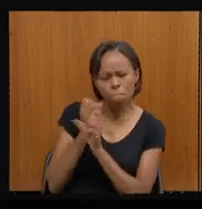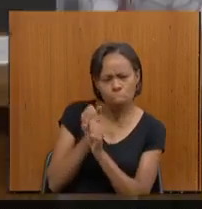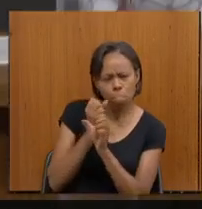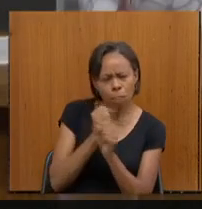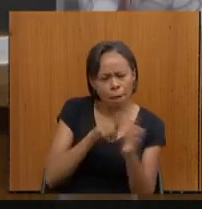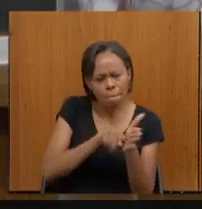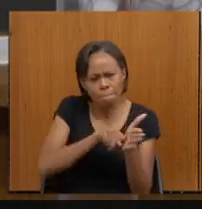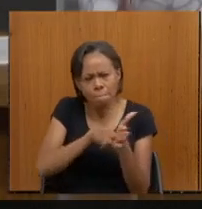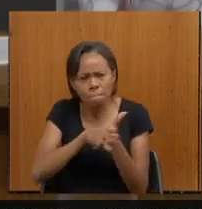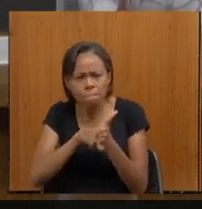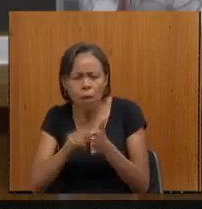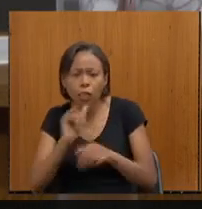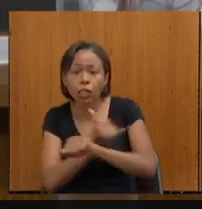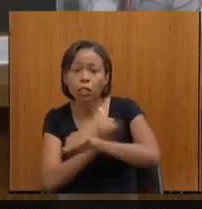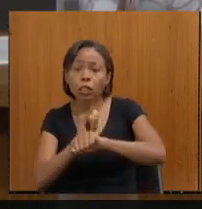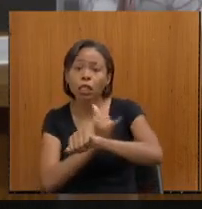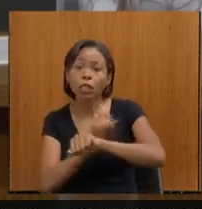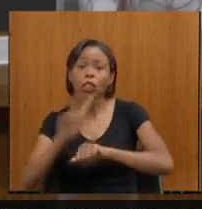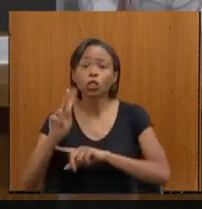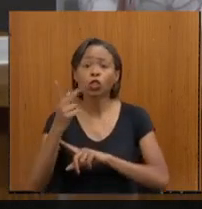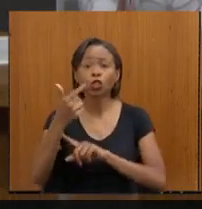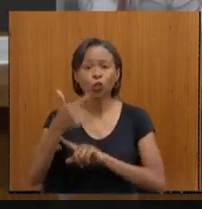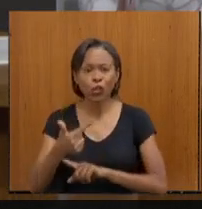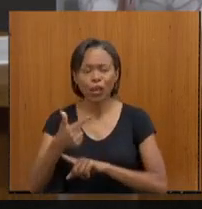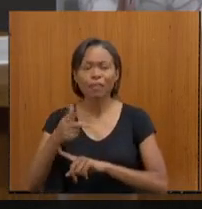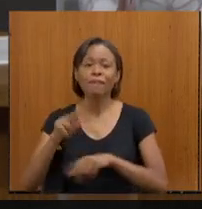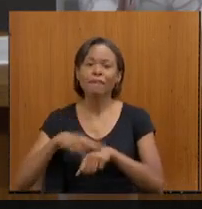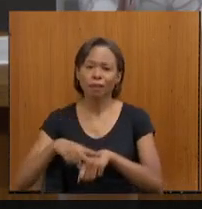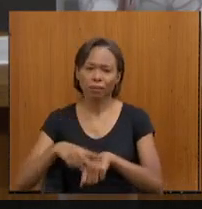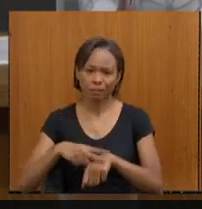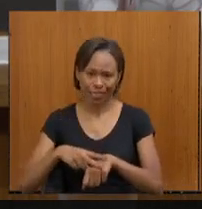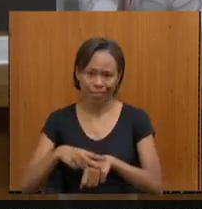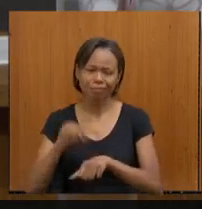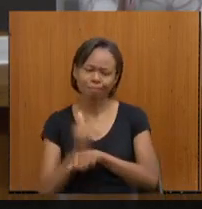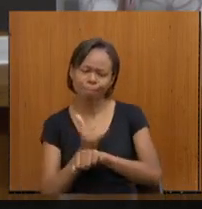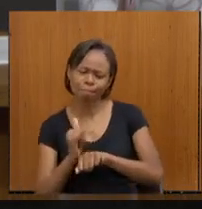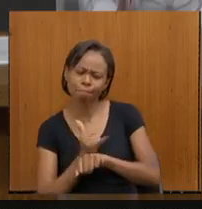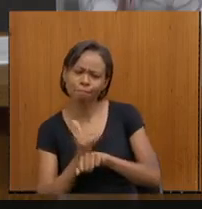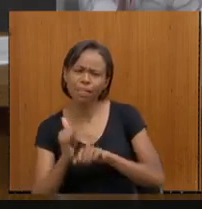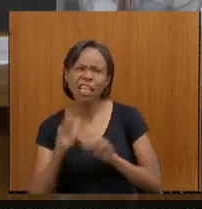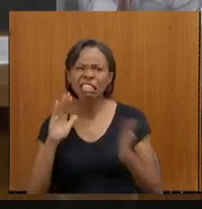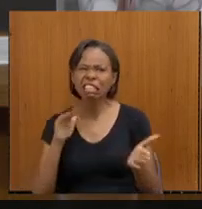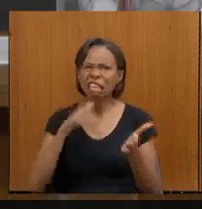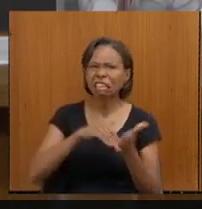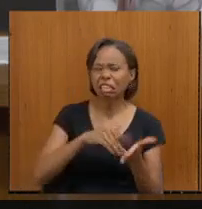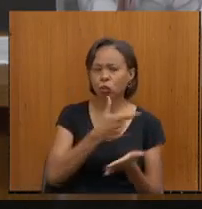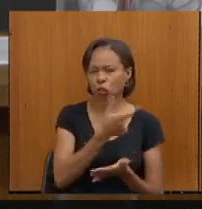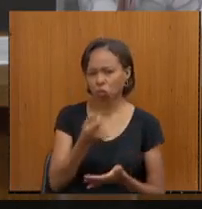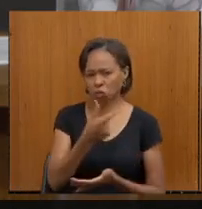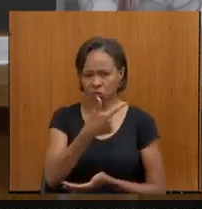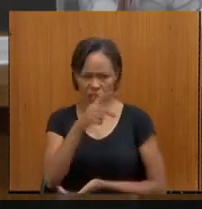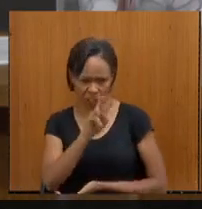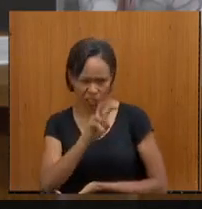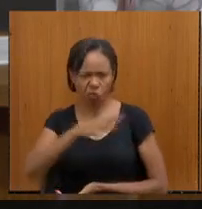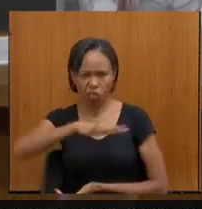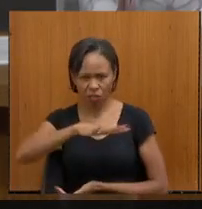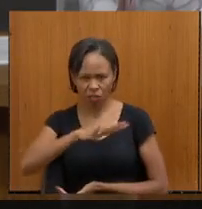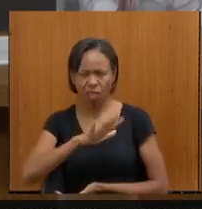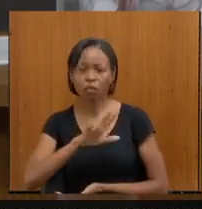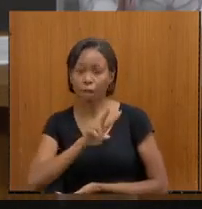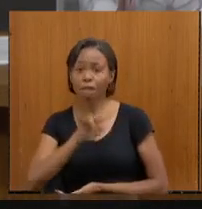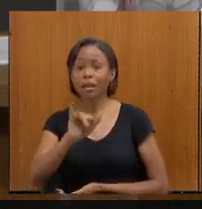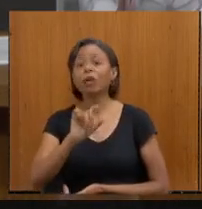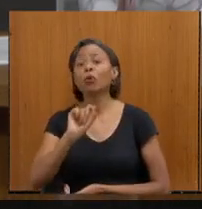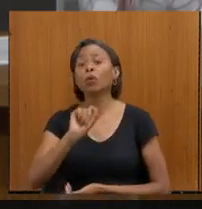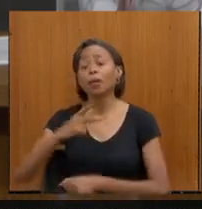lançando a sua estratégia de hidrogênio verde e então a gente estima até 2025 os